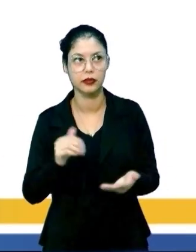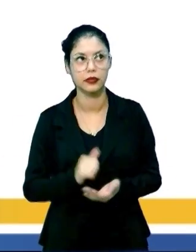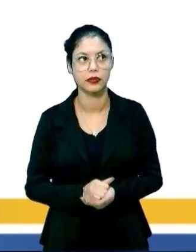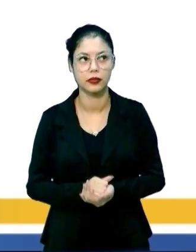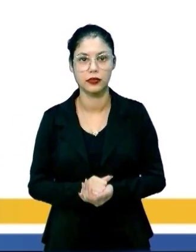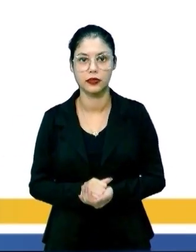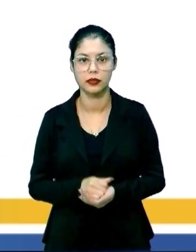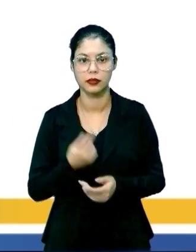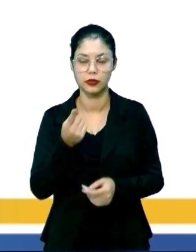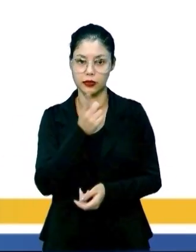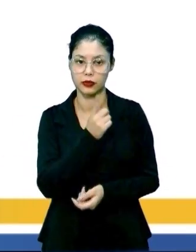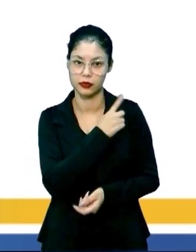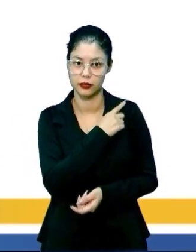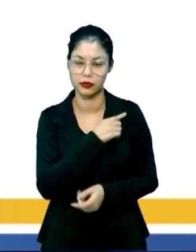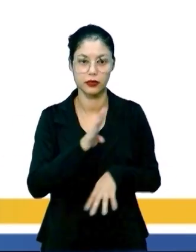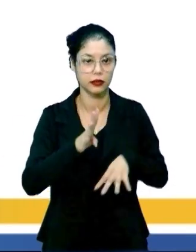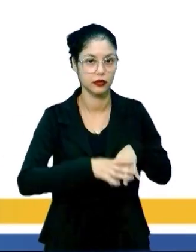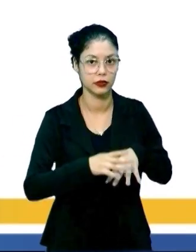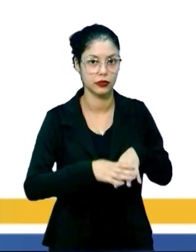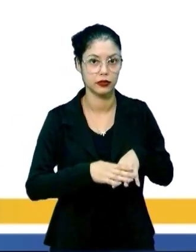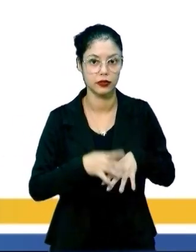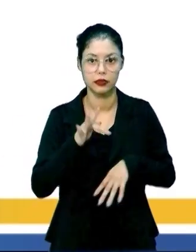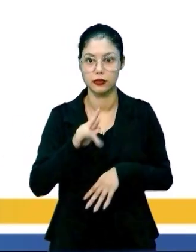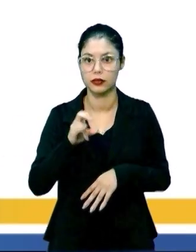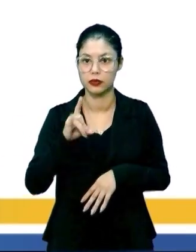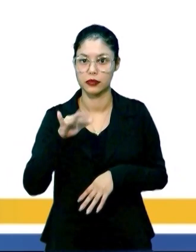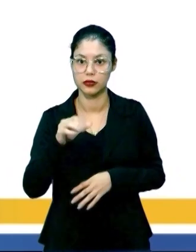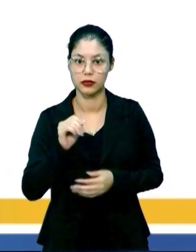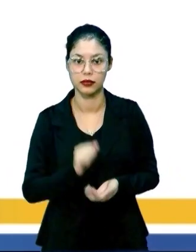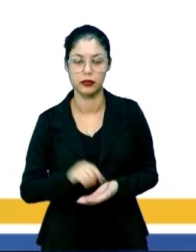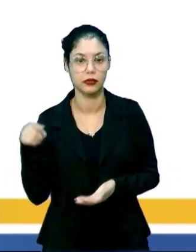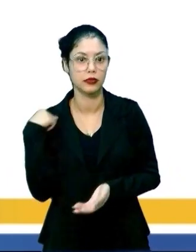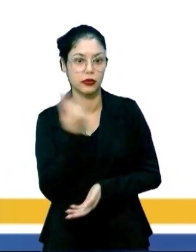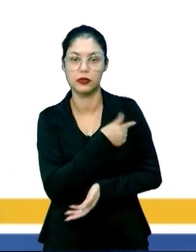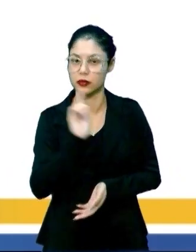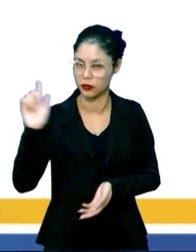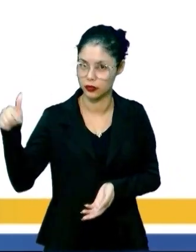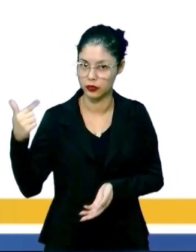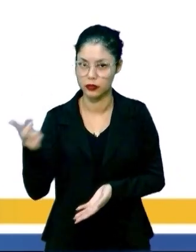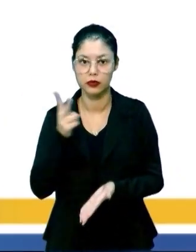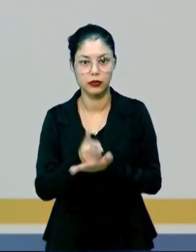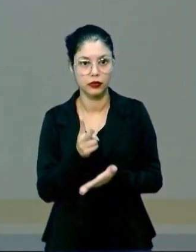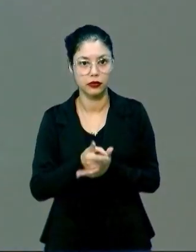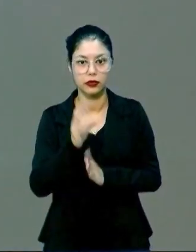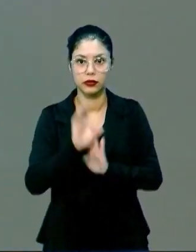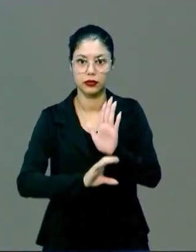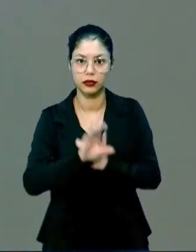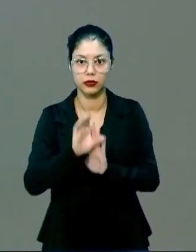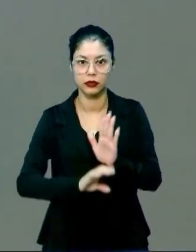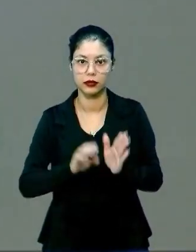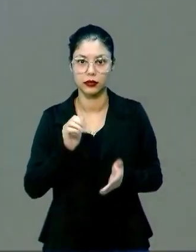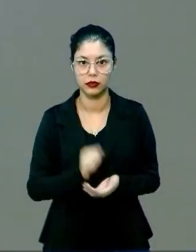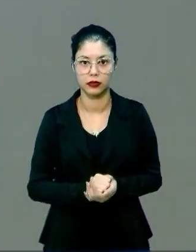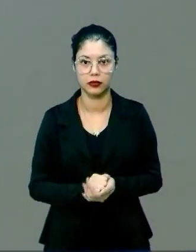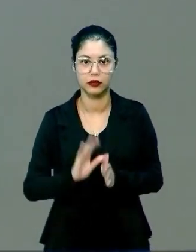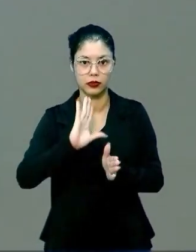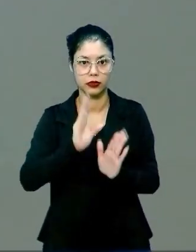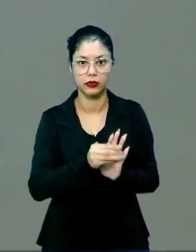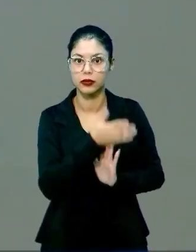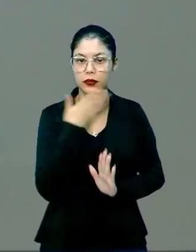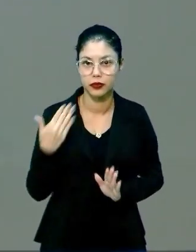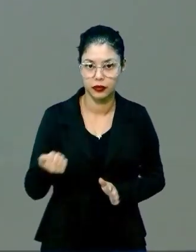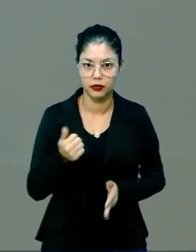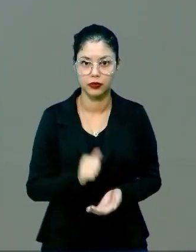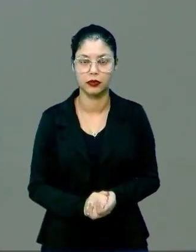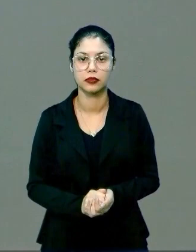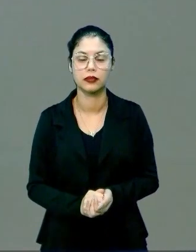a nossa primeira aula de matemática financeira. Nós teremos outras desse mesmo conteúdo para podermos aplicar